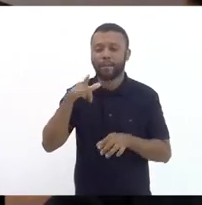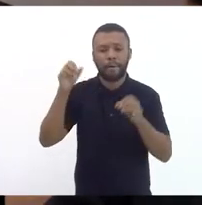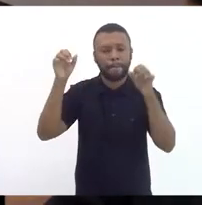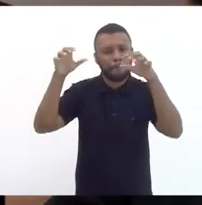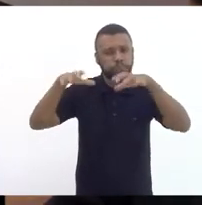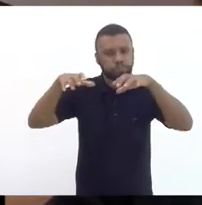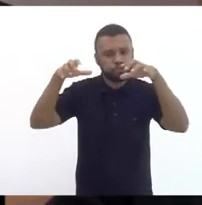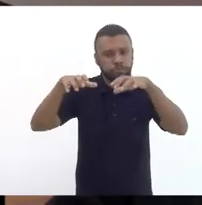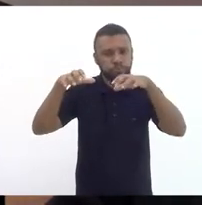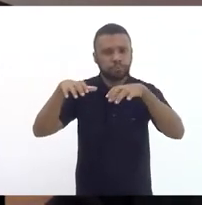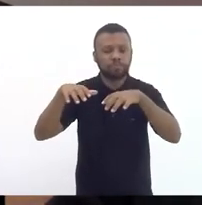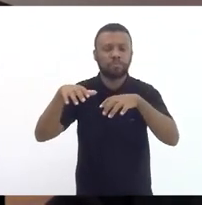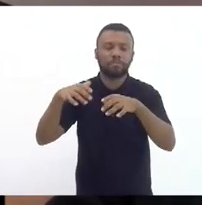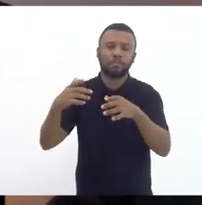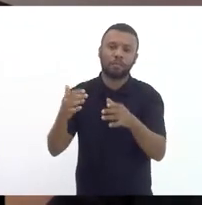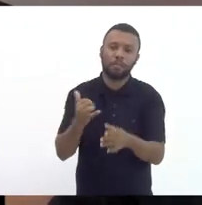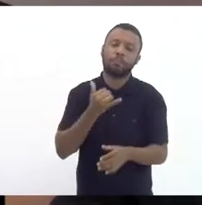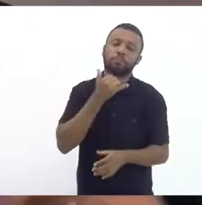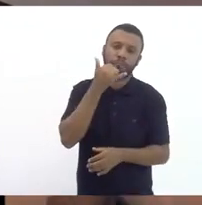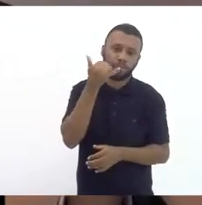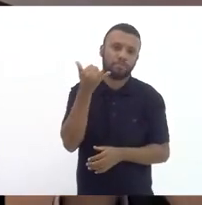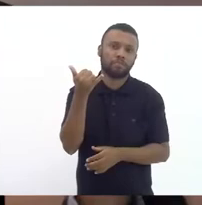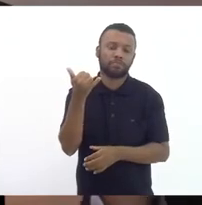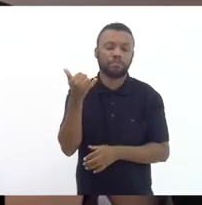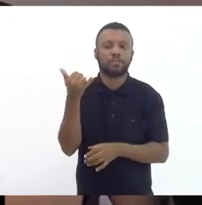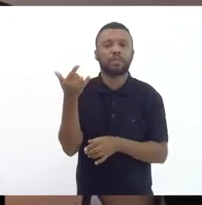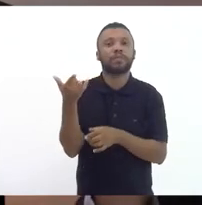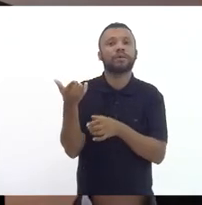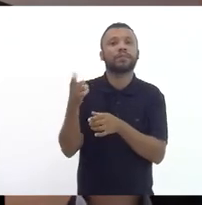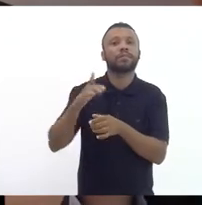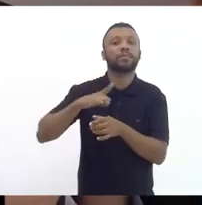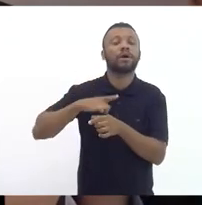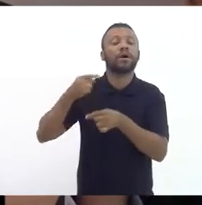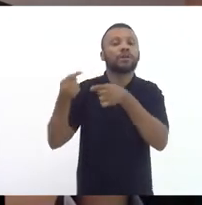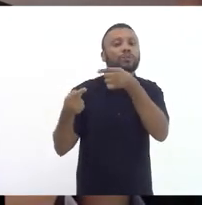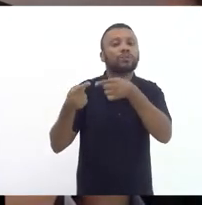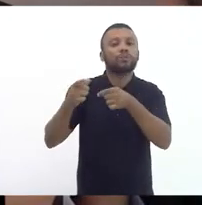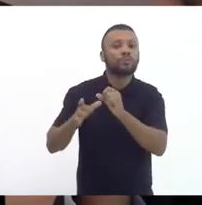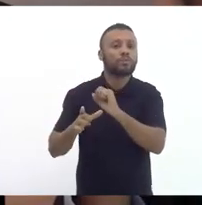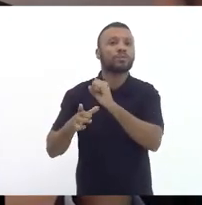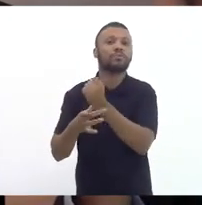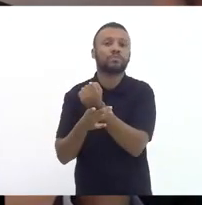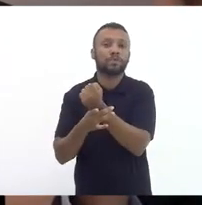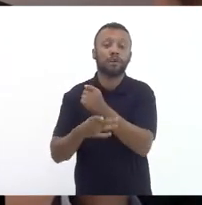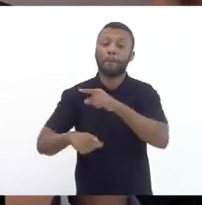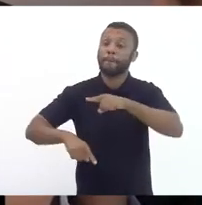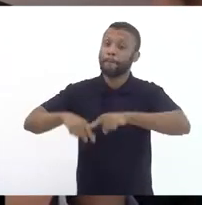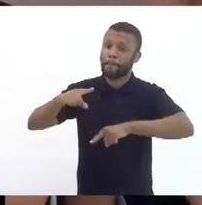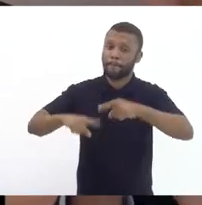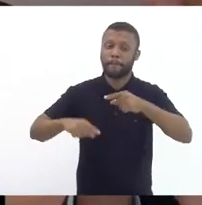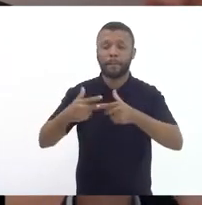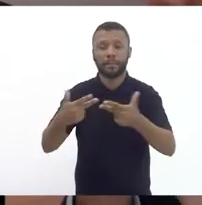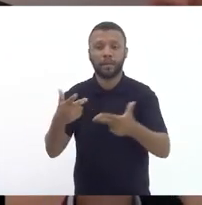trens acidentados e alagados, eles estão em discussão com o seguro para a reposição dos materiais.